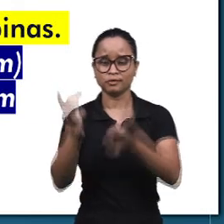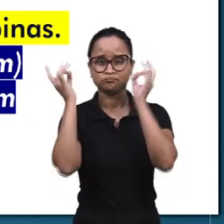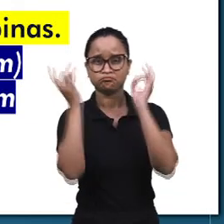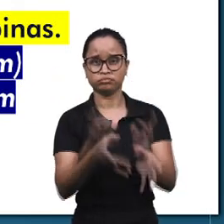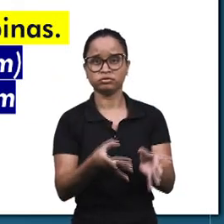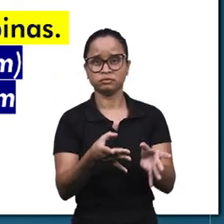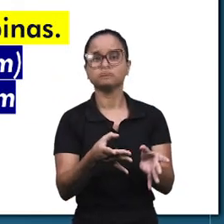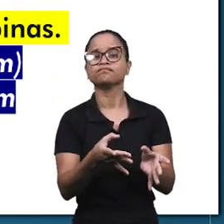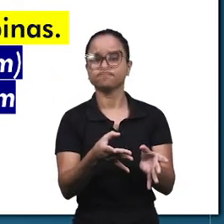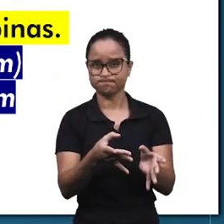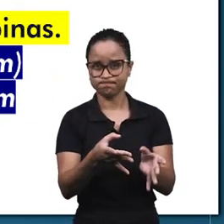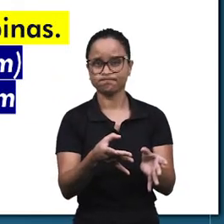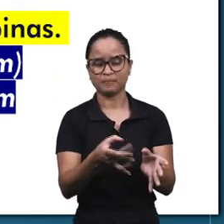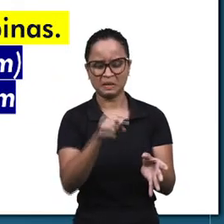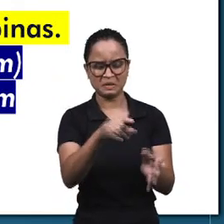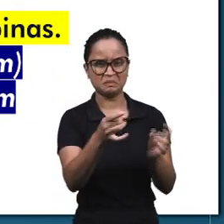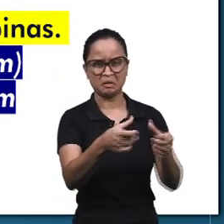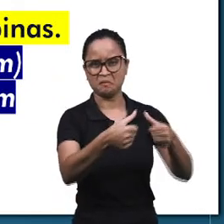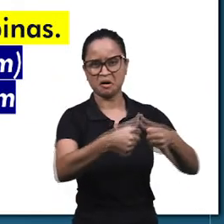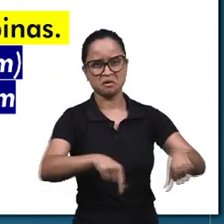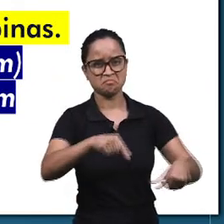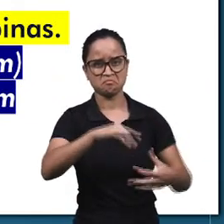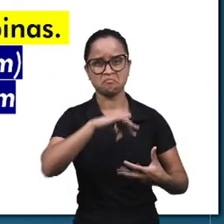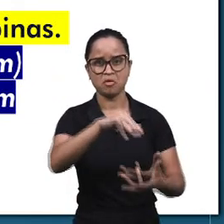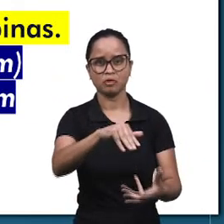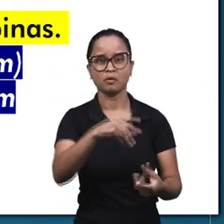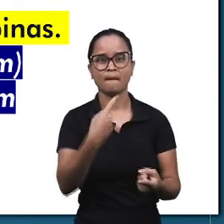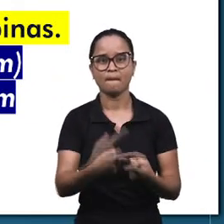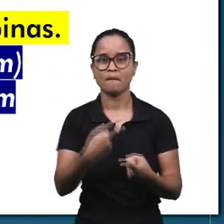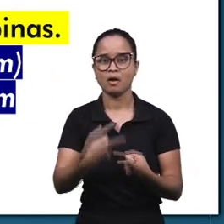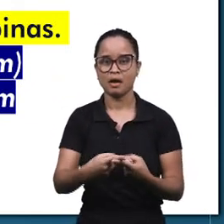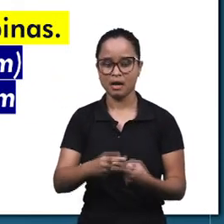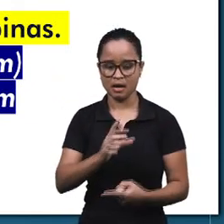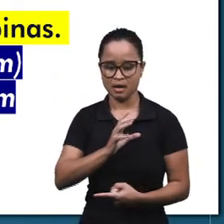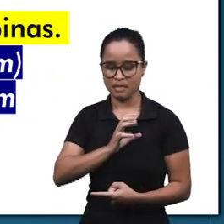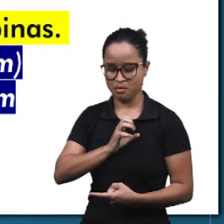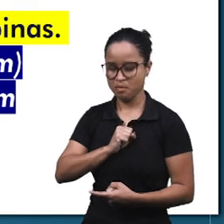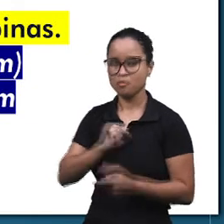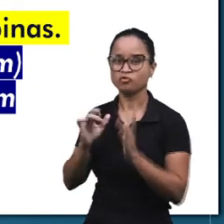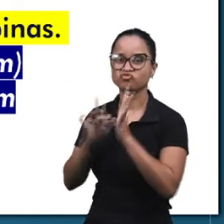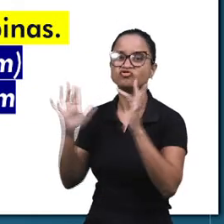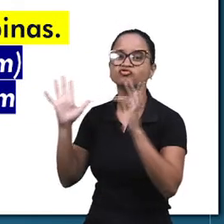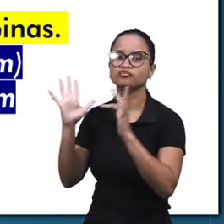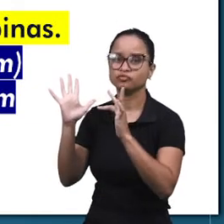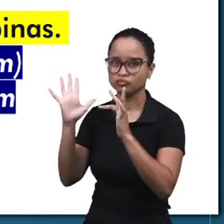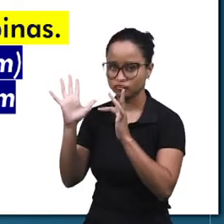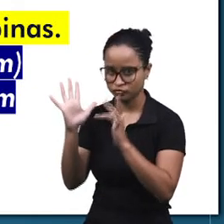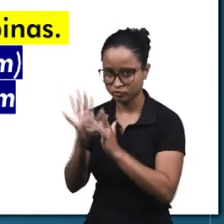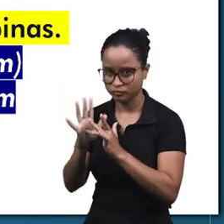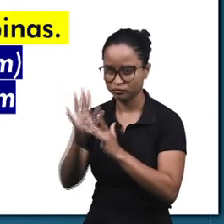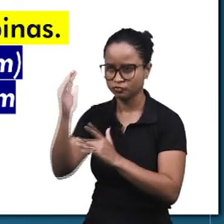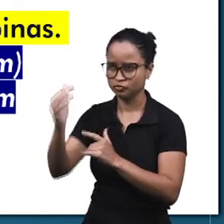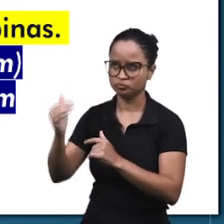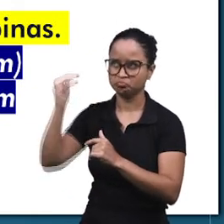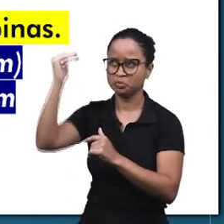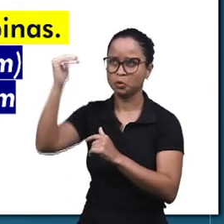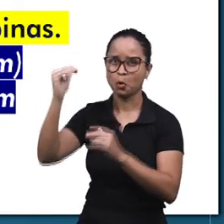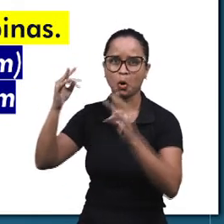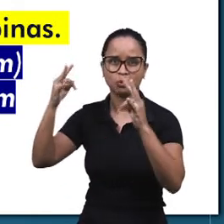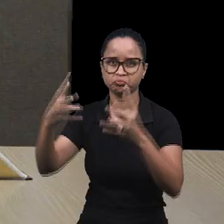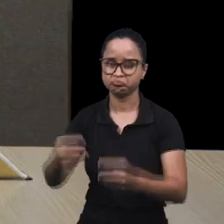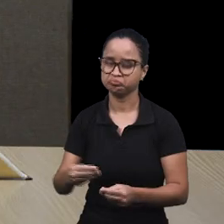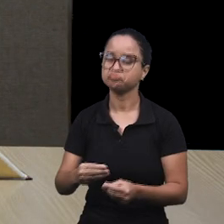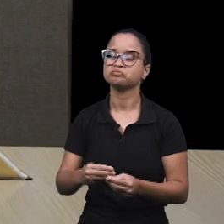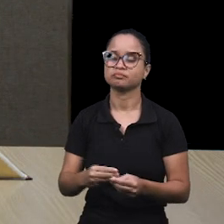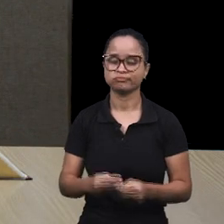fora, serão deixados neste mundo, pois não amaram o Senhor Jesus acima de todas as